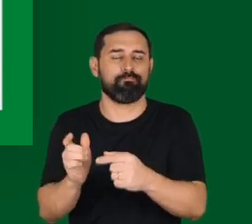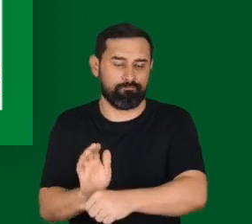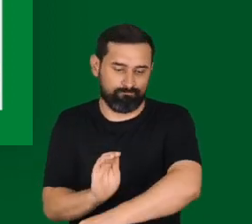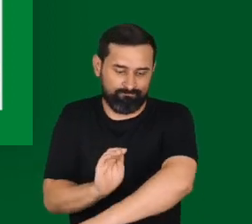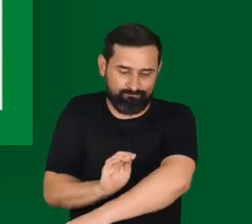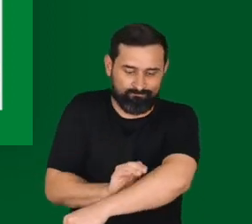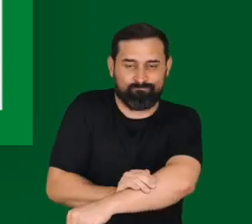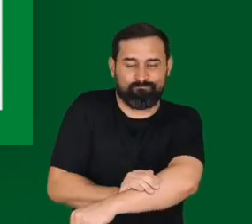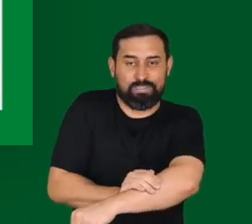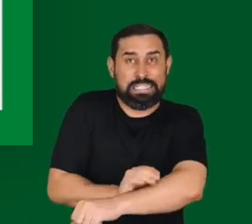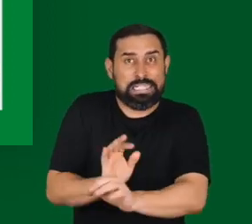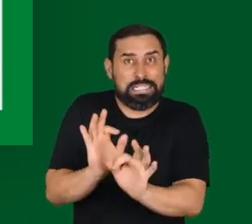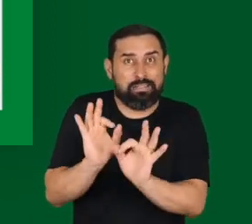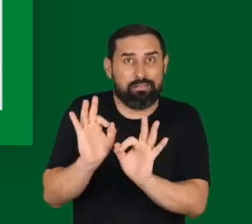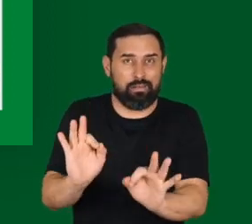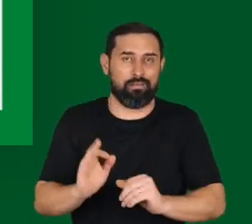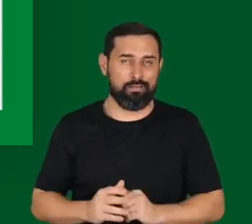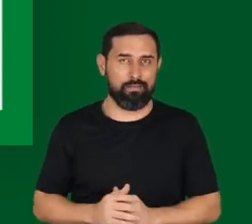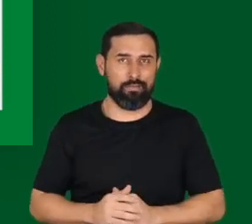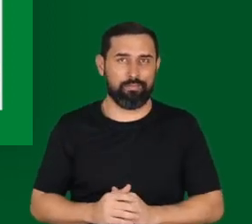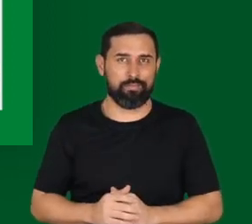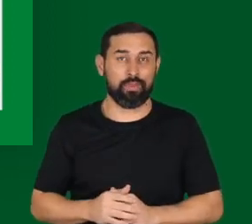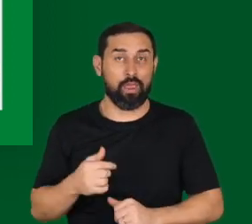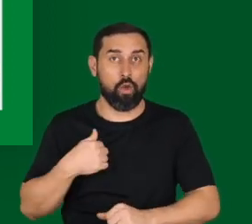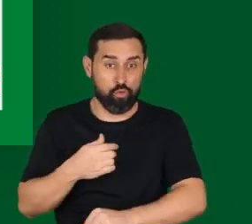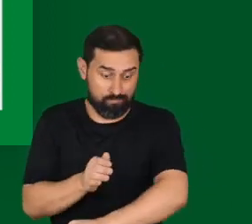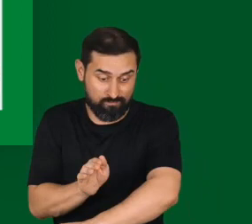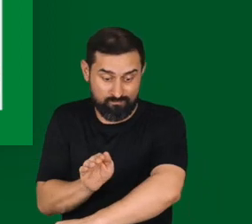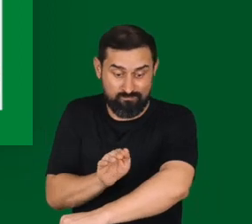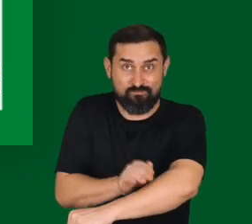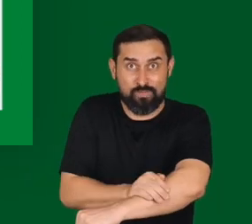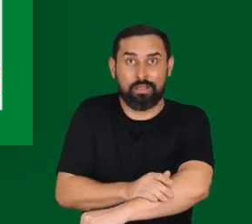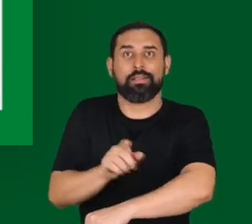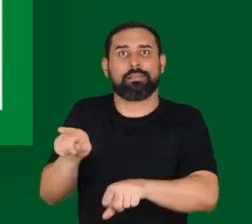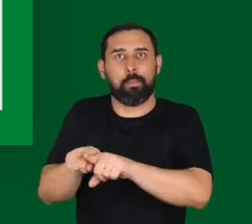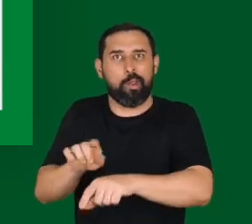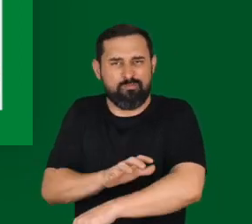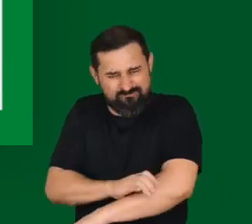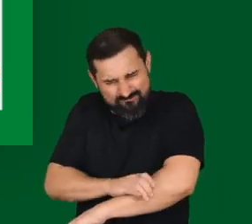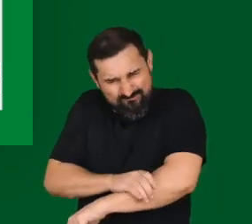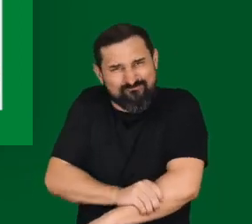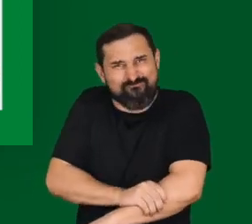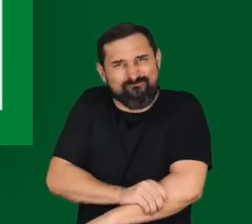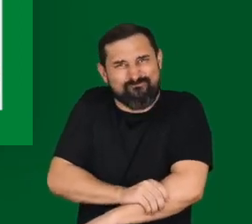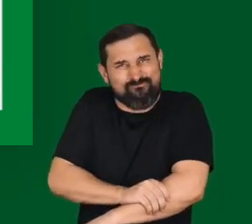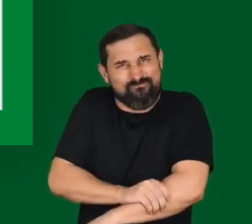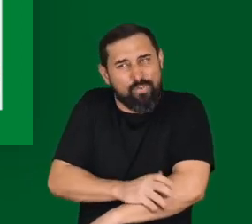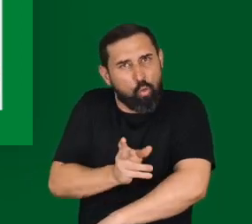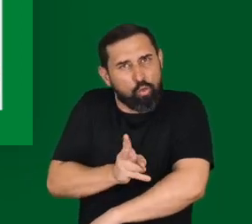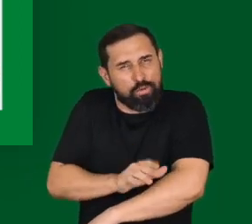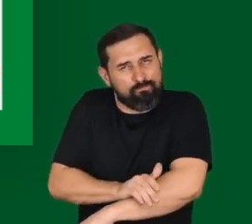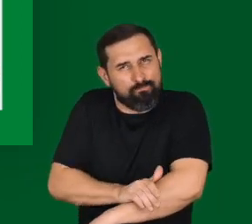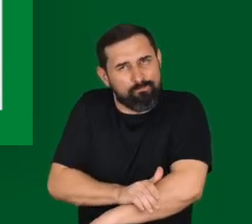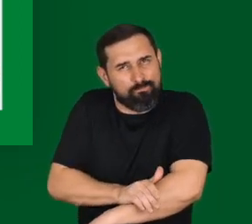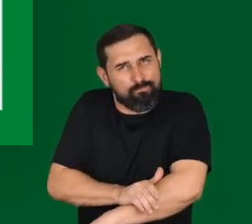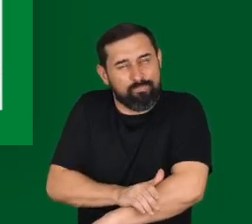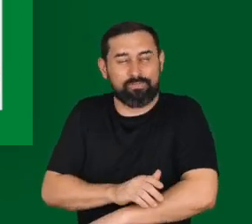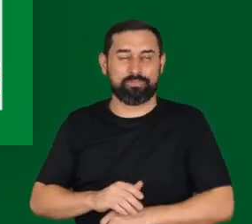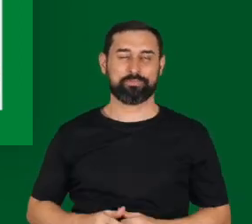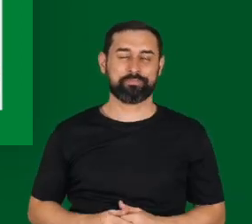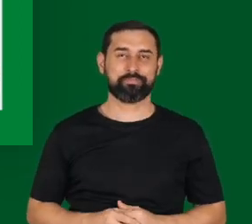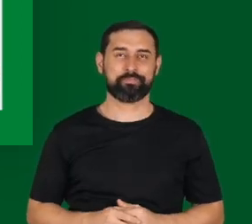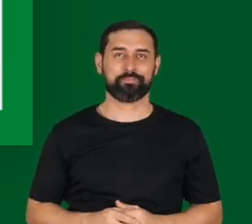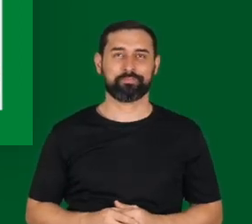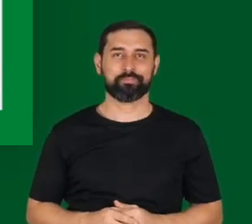Com agente hemostático. Então, o ideal é a gente realizar, além do preenchimento, a compressão ali direta